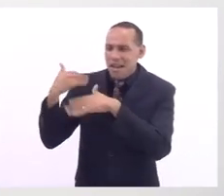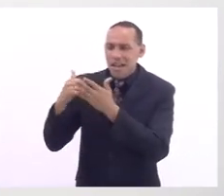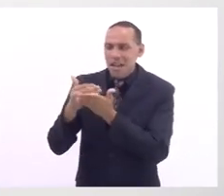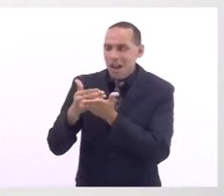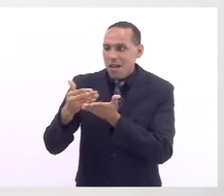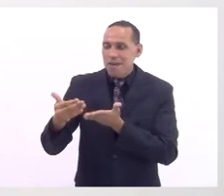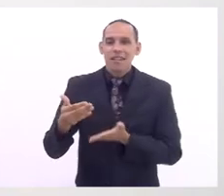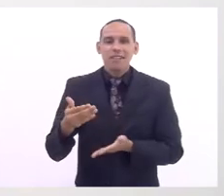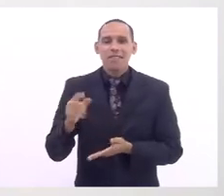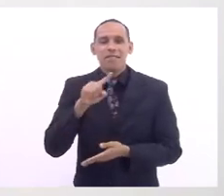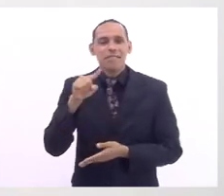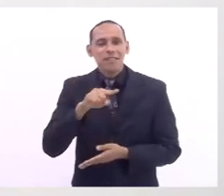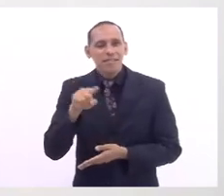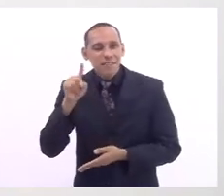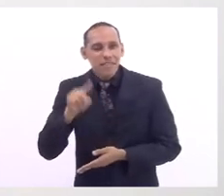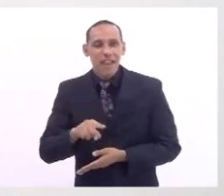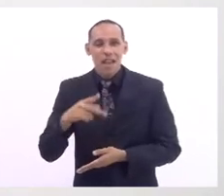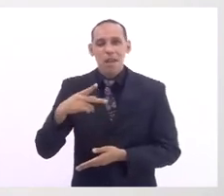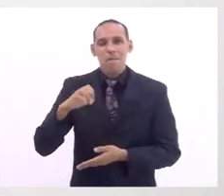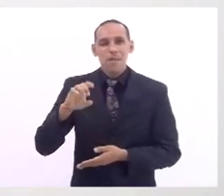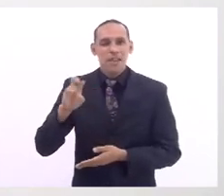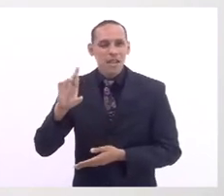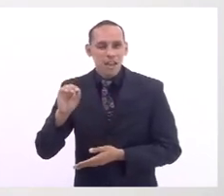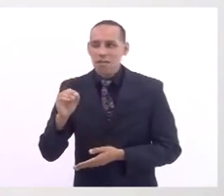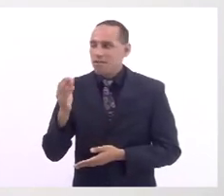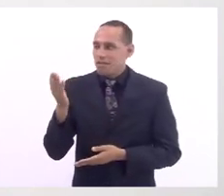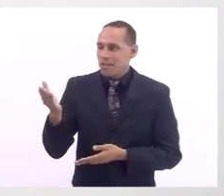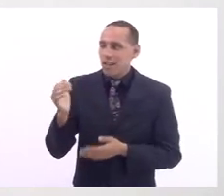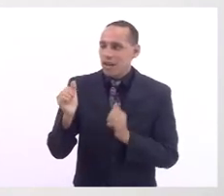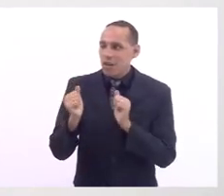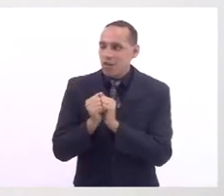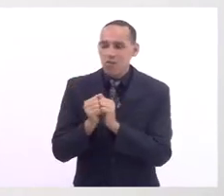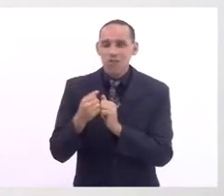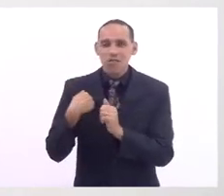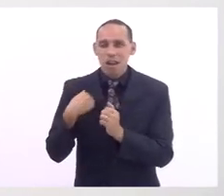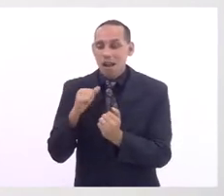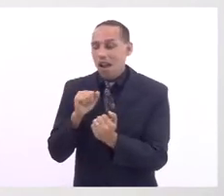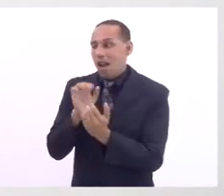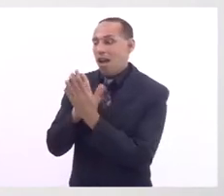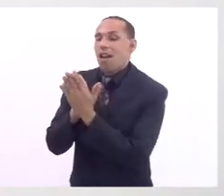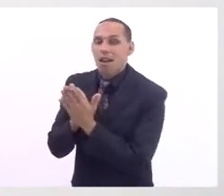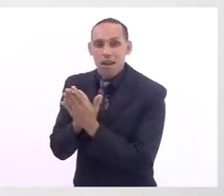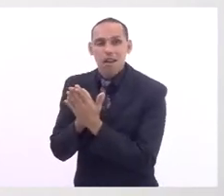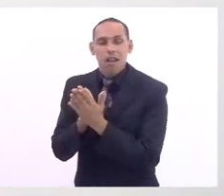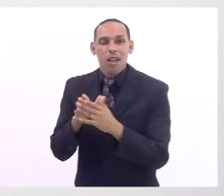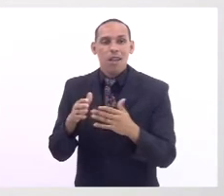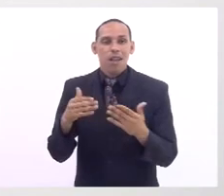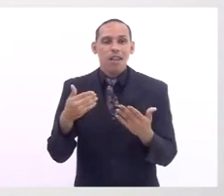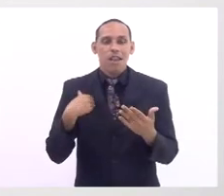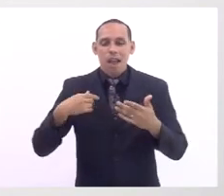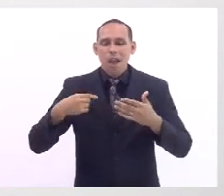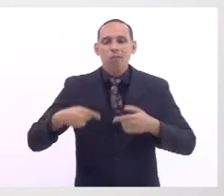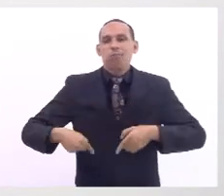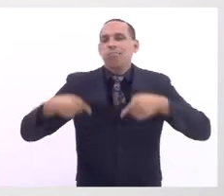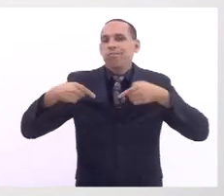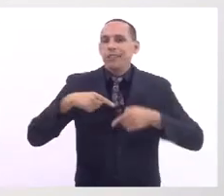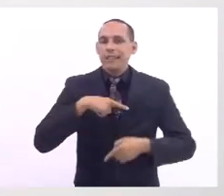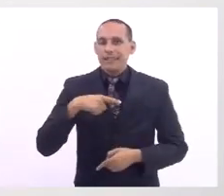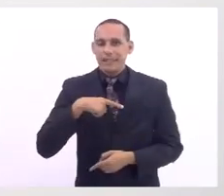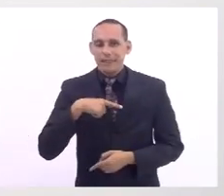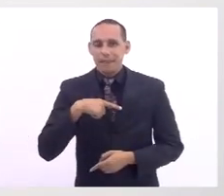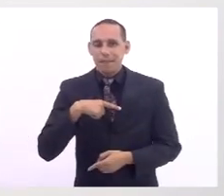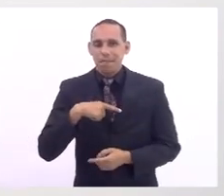Zé o Pedro você você tava lá na conversando é começando a construir eu tinha um desafio na mão